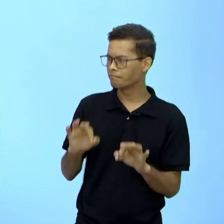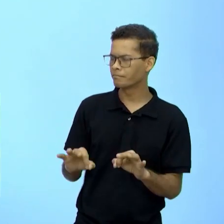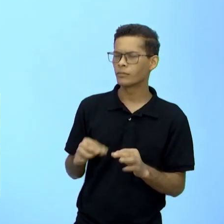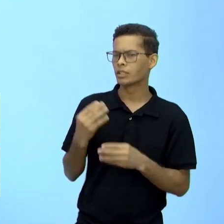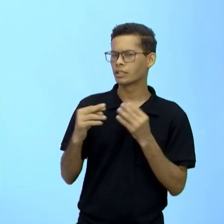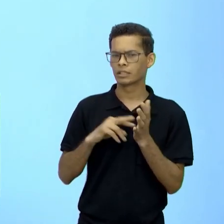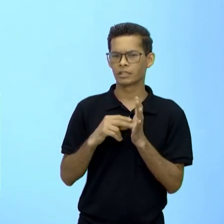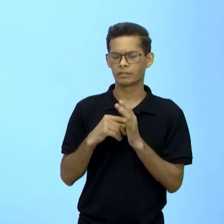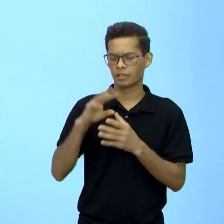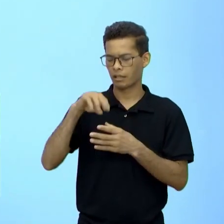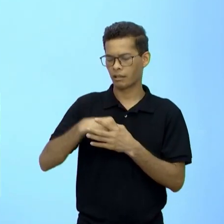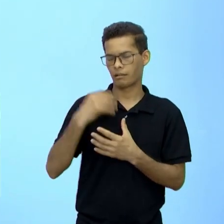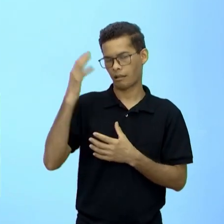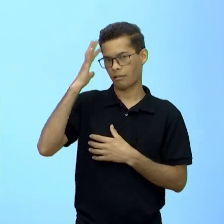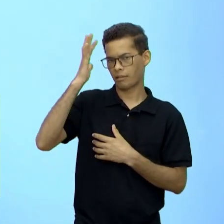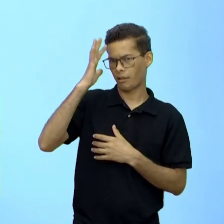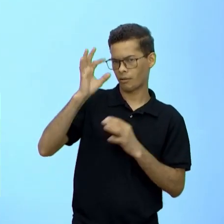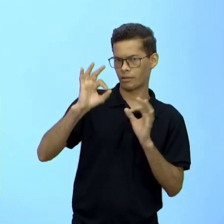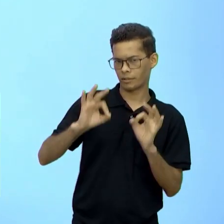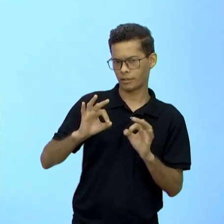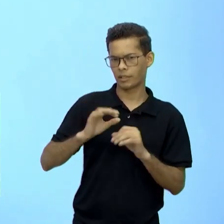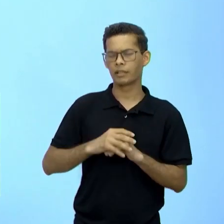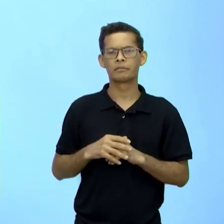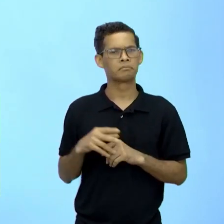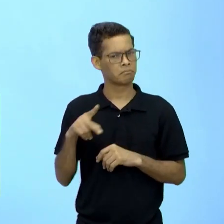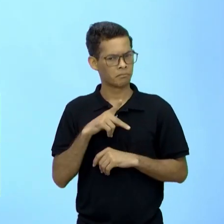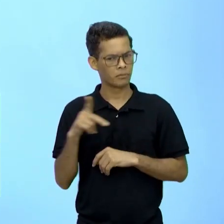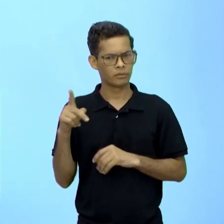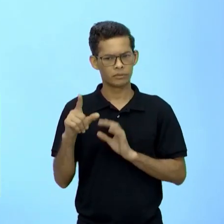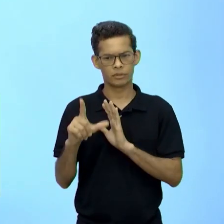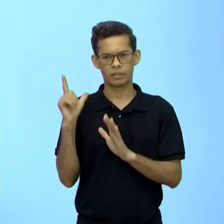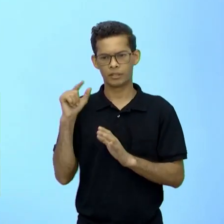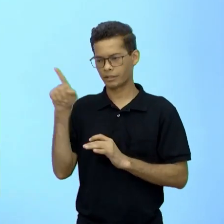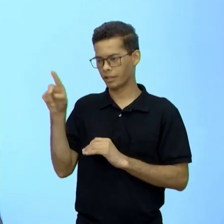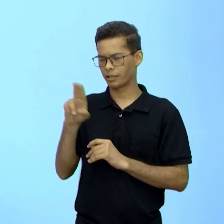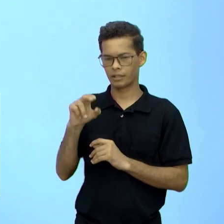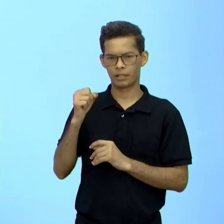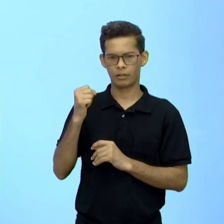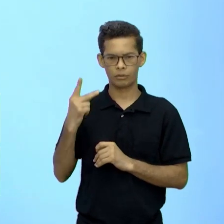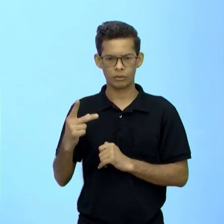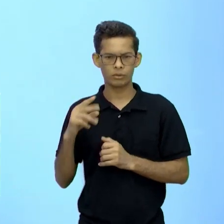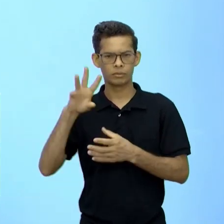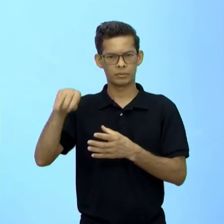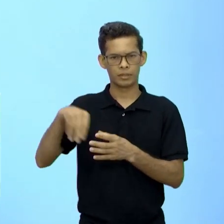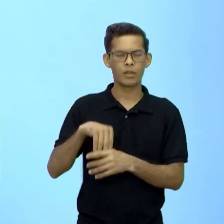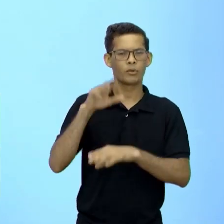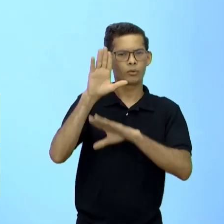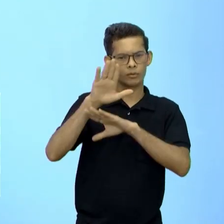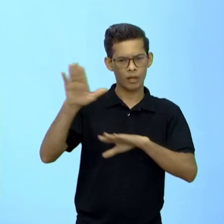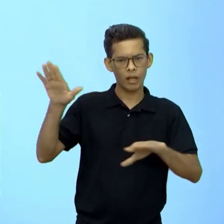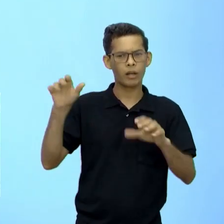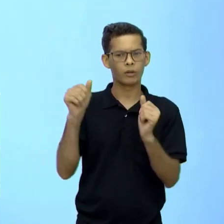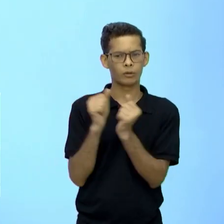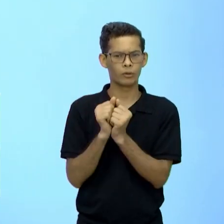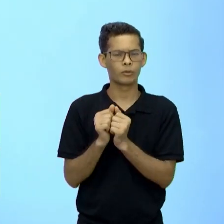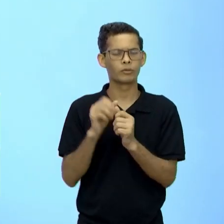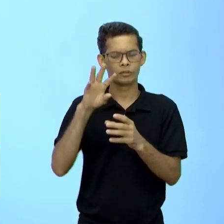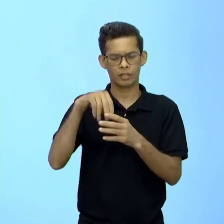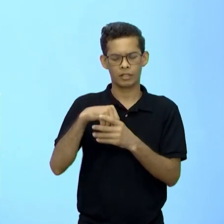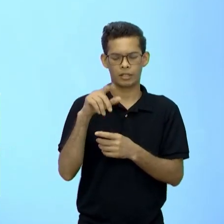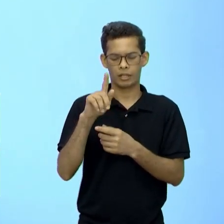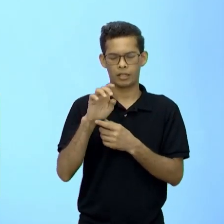E aí você viu agora, né, Gibalina, com o professor Giba lá, estava lá ao vivo e a cores, com os nossos estudantes também, com o pessoal da